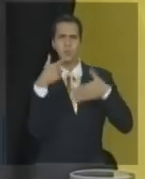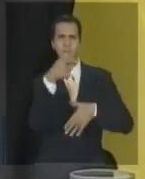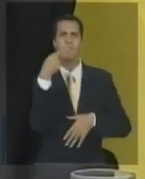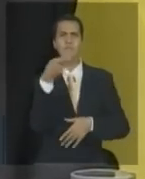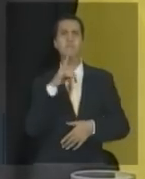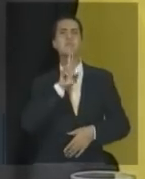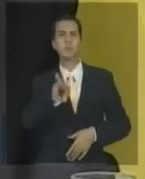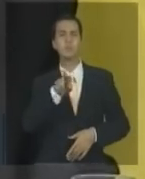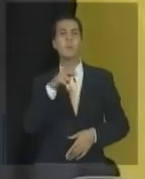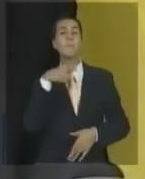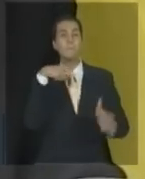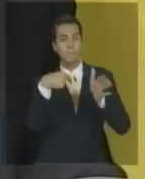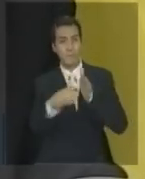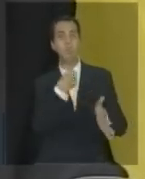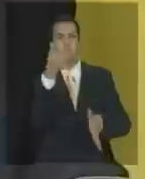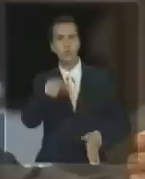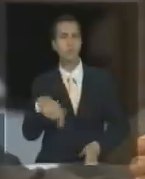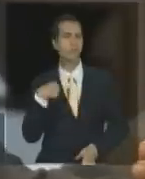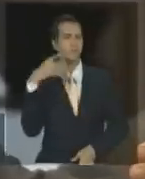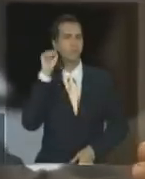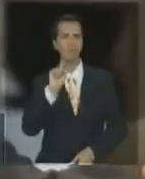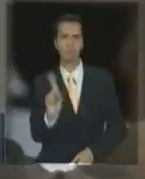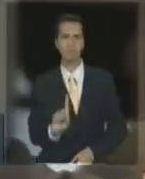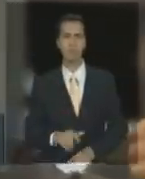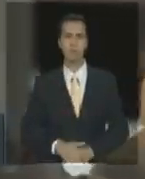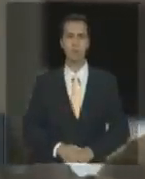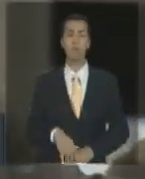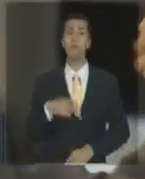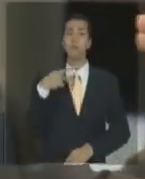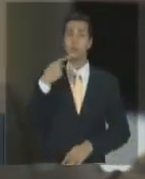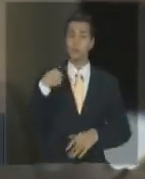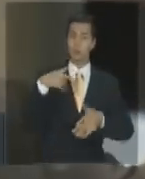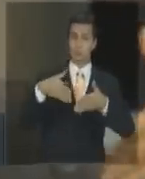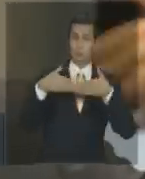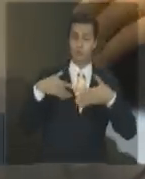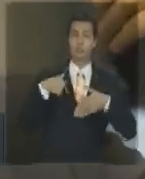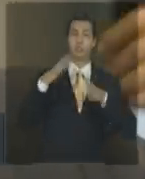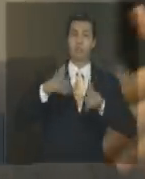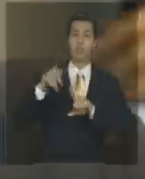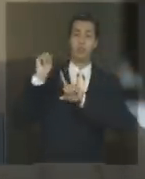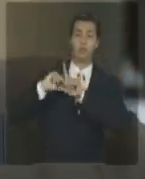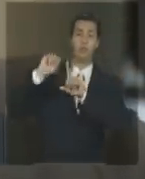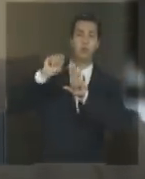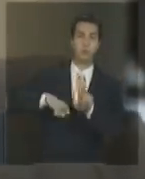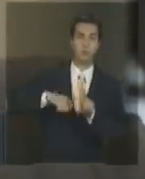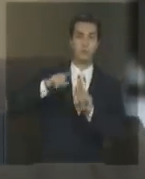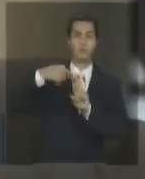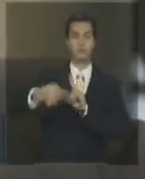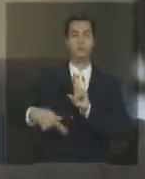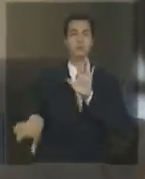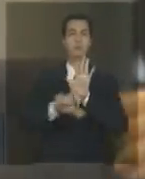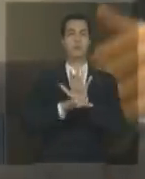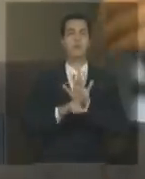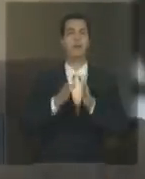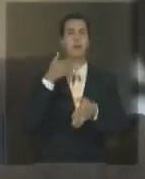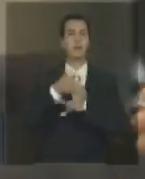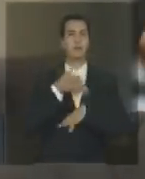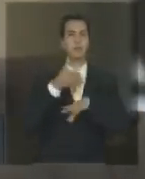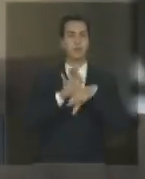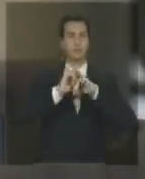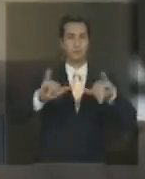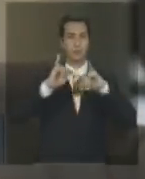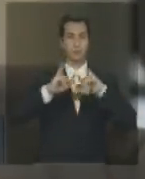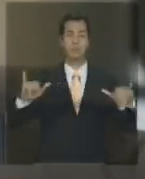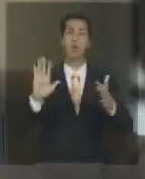Estamos há 2 meses da implantação da Lei de Acesso à Informação. O senhor poderia nos comentar como está o cronograma de implantação, alguns ministérios